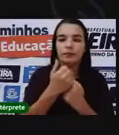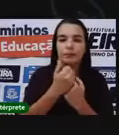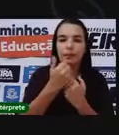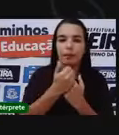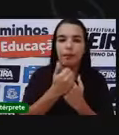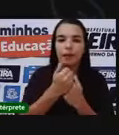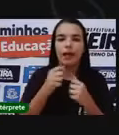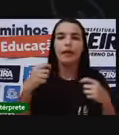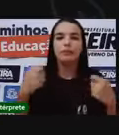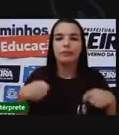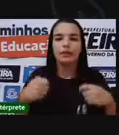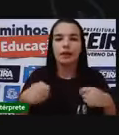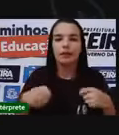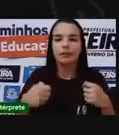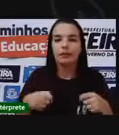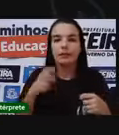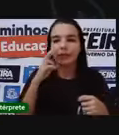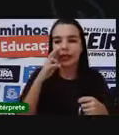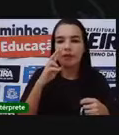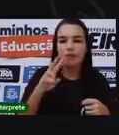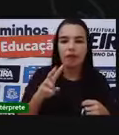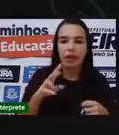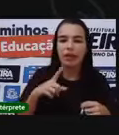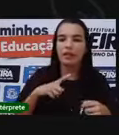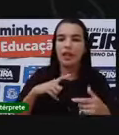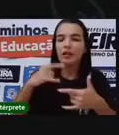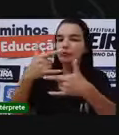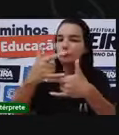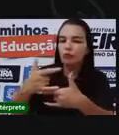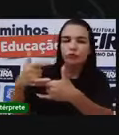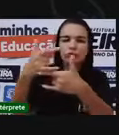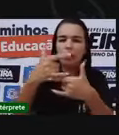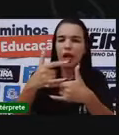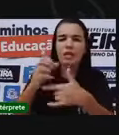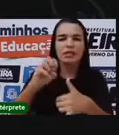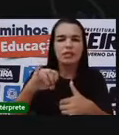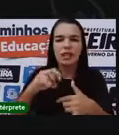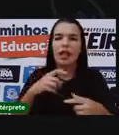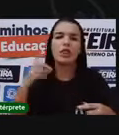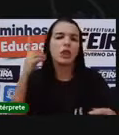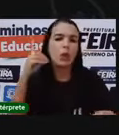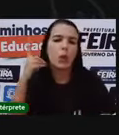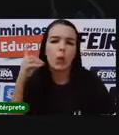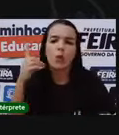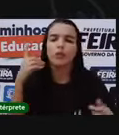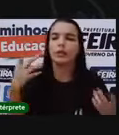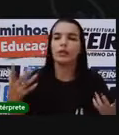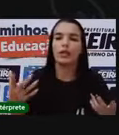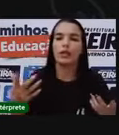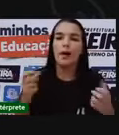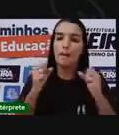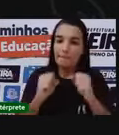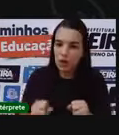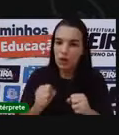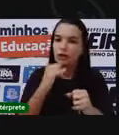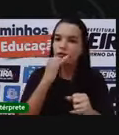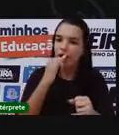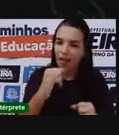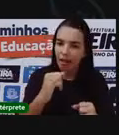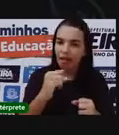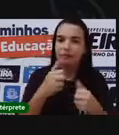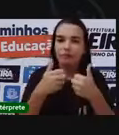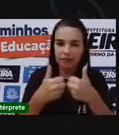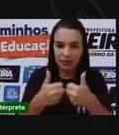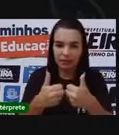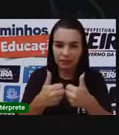do chat o que vocês têm para falar, uma dúvida, tá bom? Então, vão sempre externalizando como é que as coisas estão